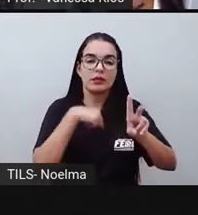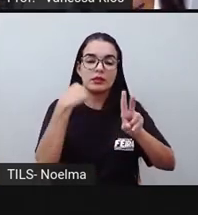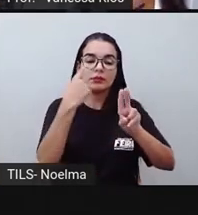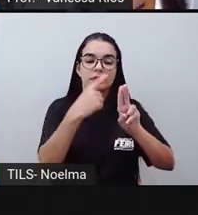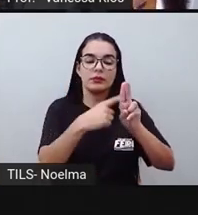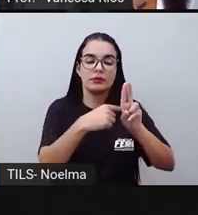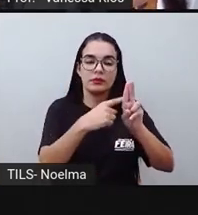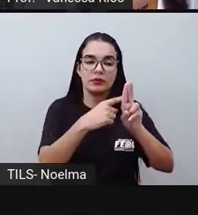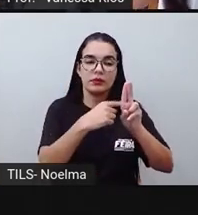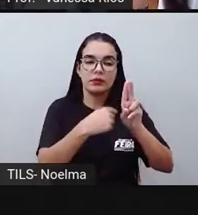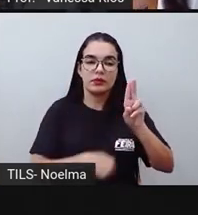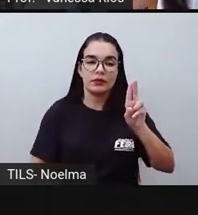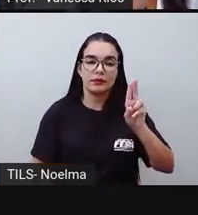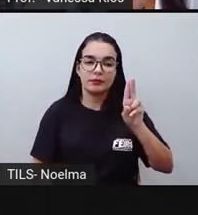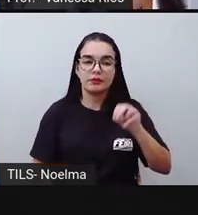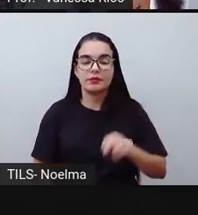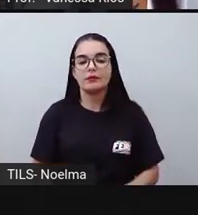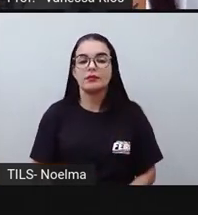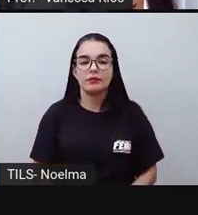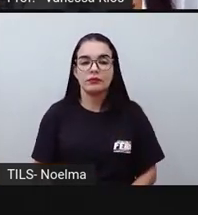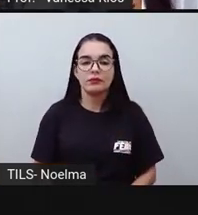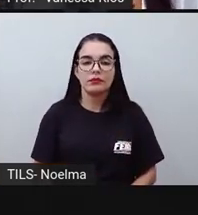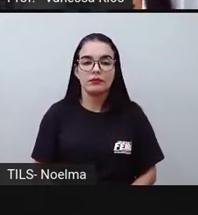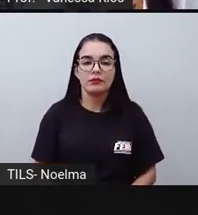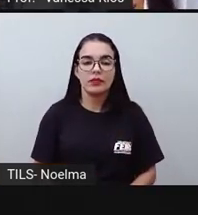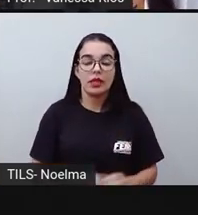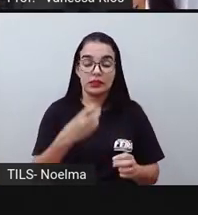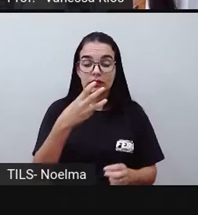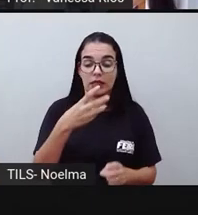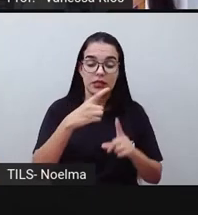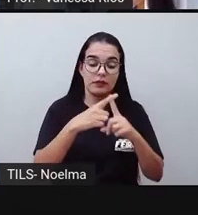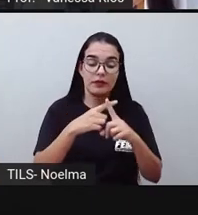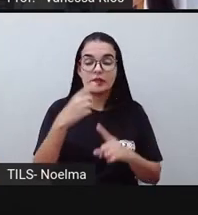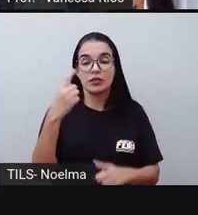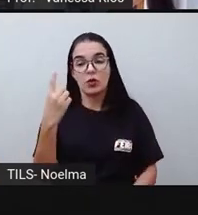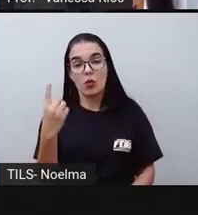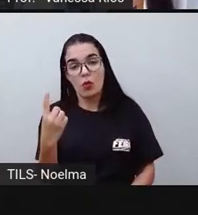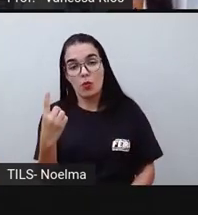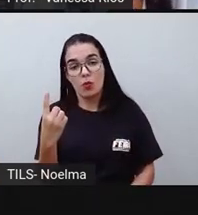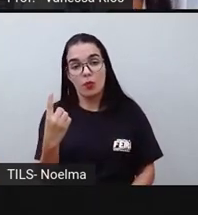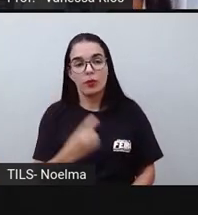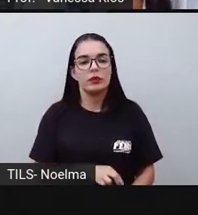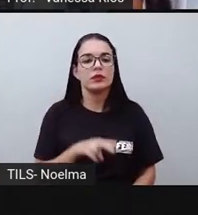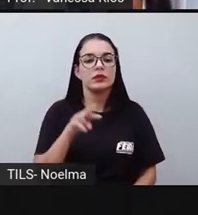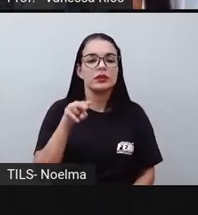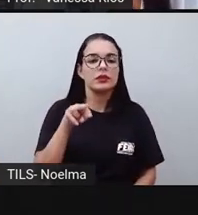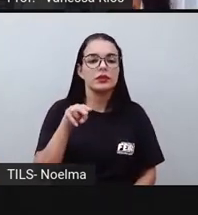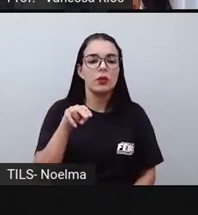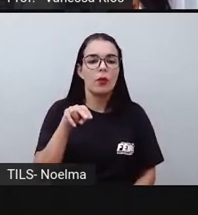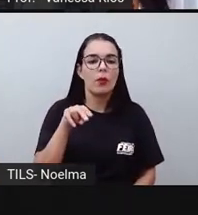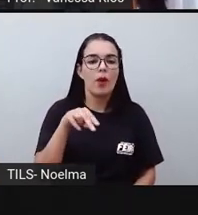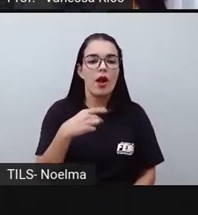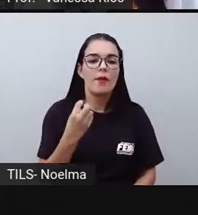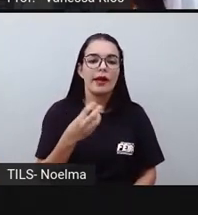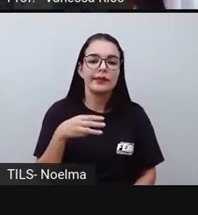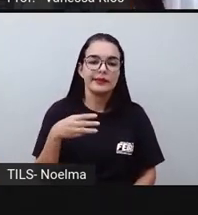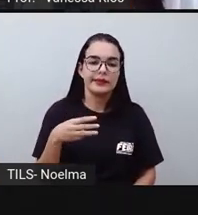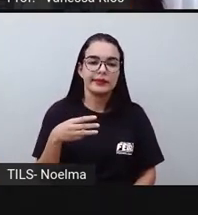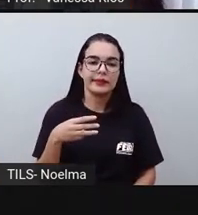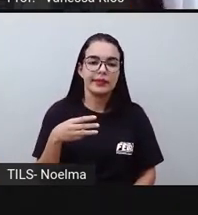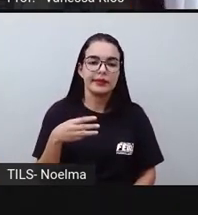dezenas, centenas e assim sucessivamente. Então, vamos lá. 3 vezes 1, que é igual